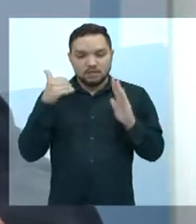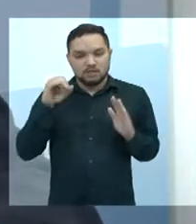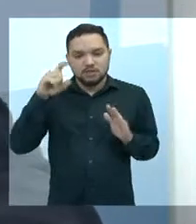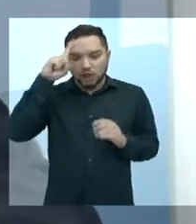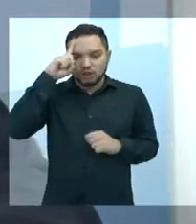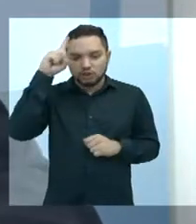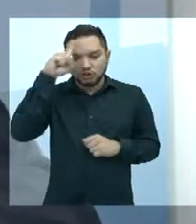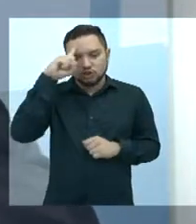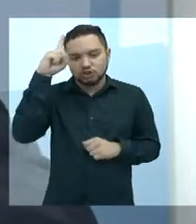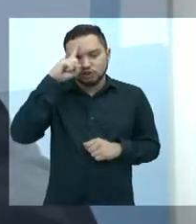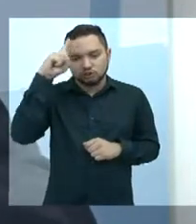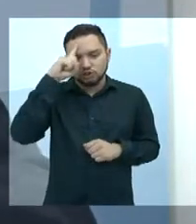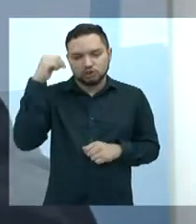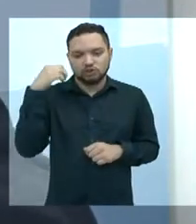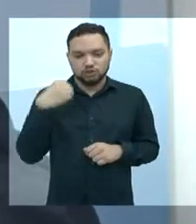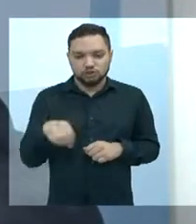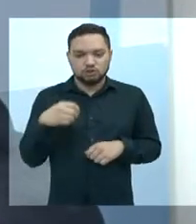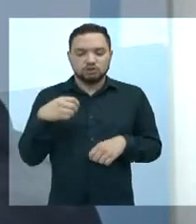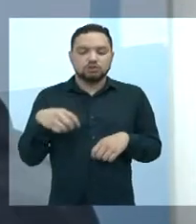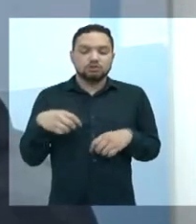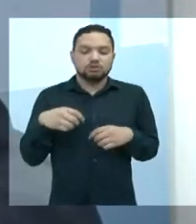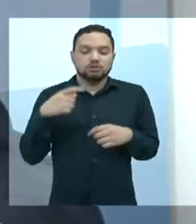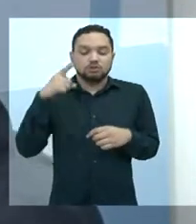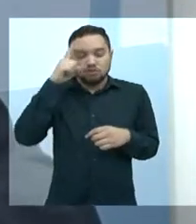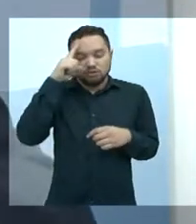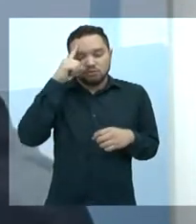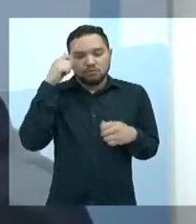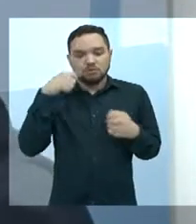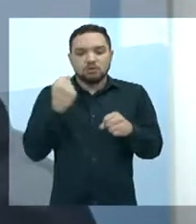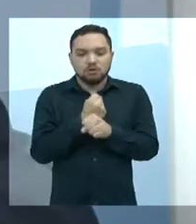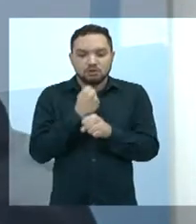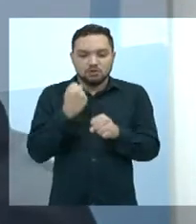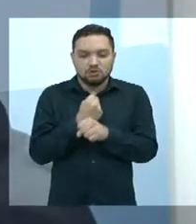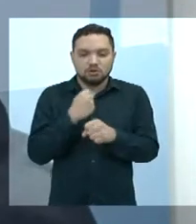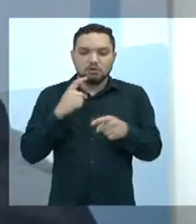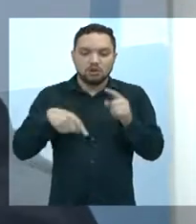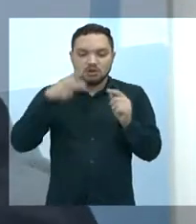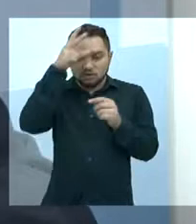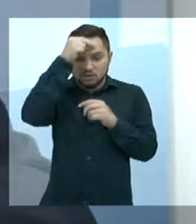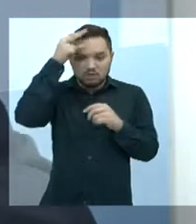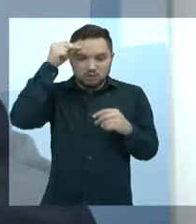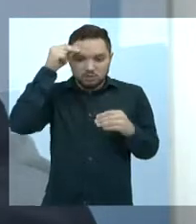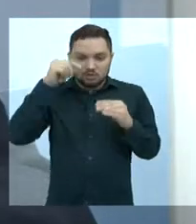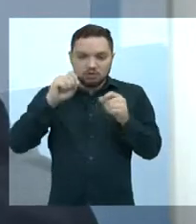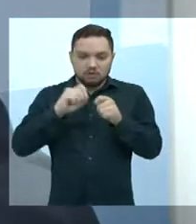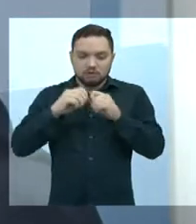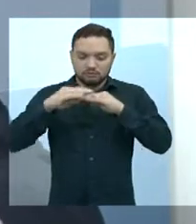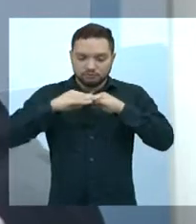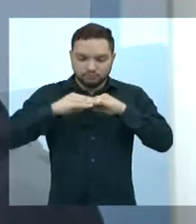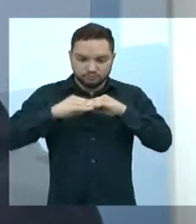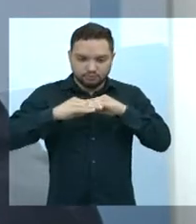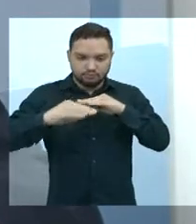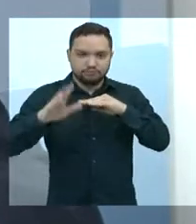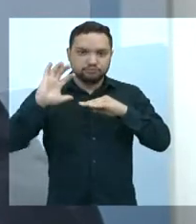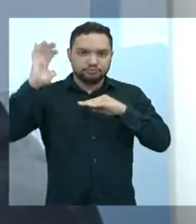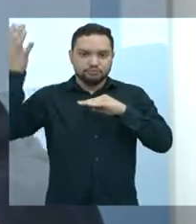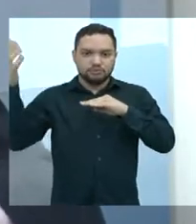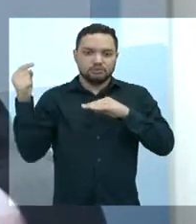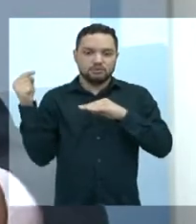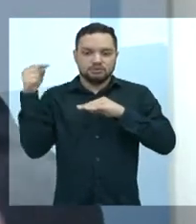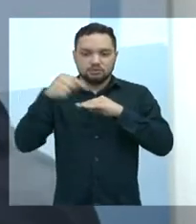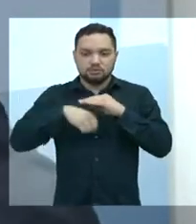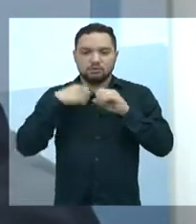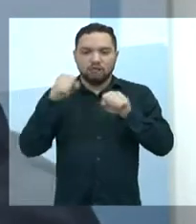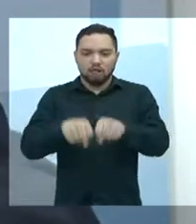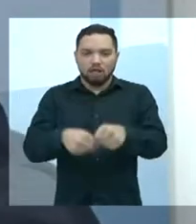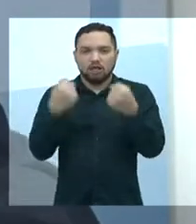máximo aquele conserto, né? Porque pega a via bem direitinho, o asfalto, muitas vezes a prefeitura faz e de repente acontece uma coisa que a